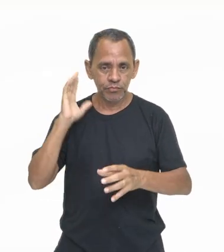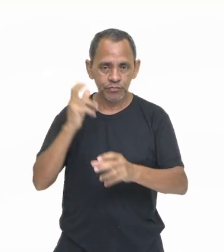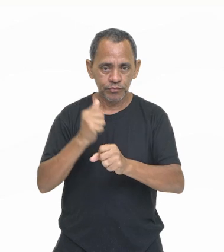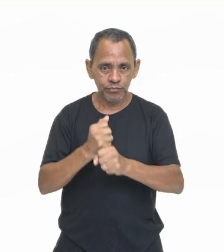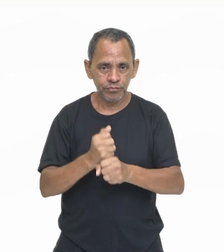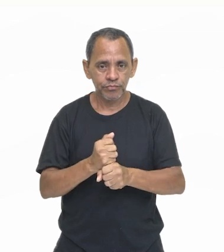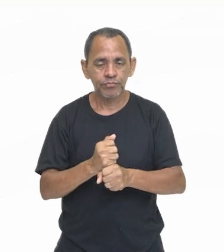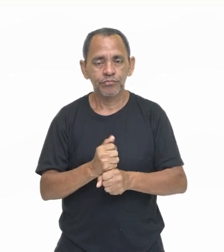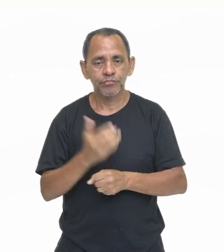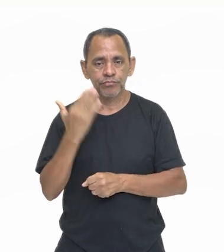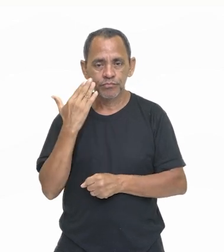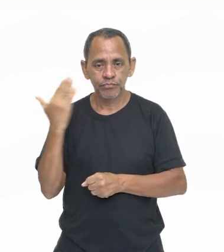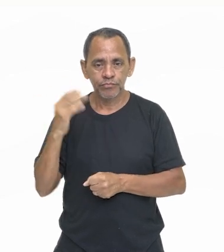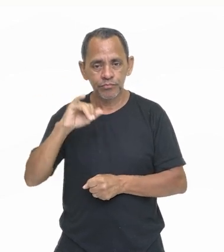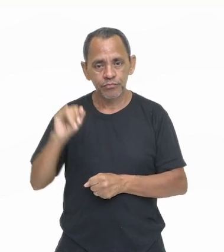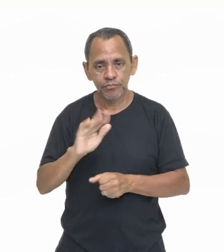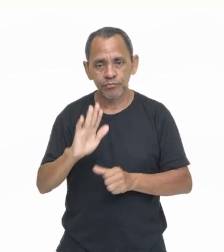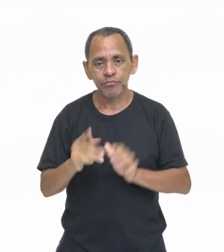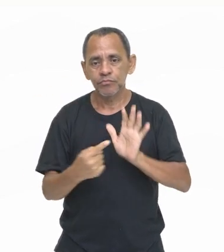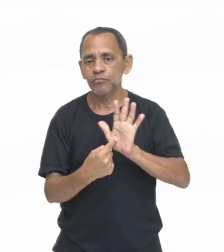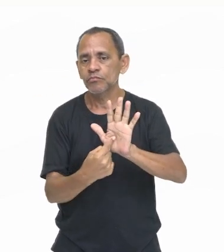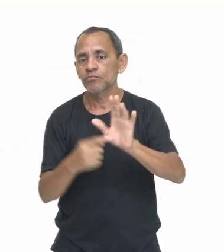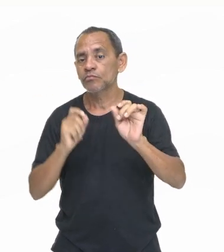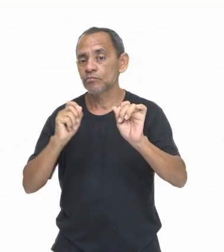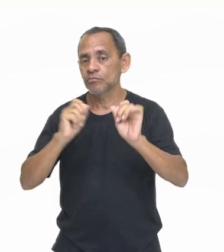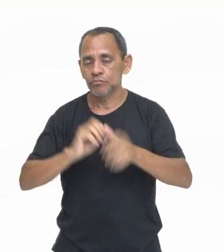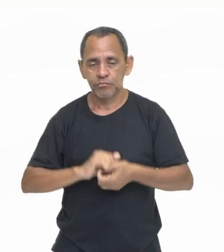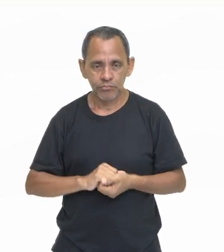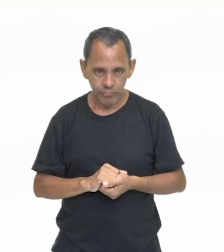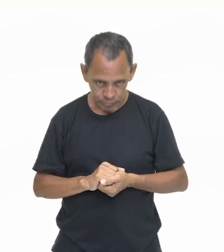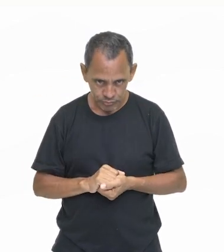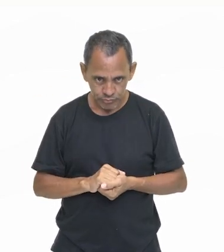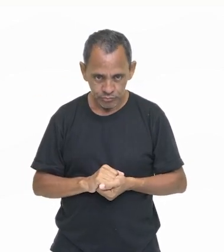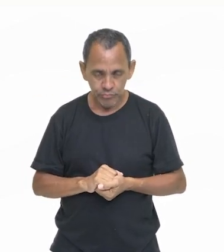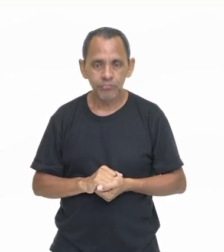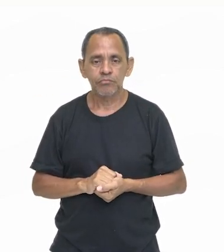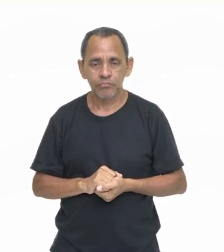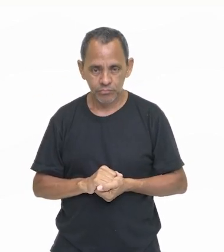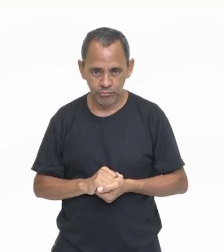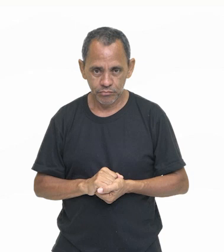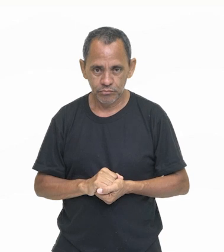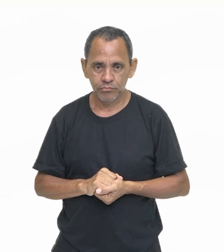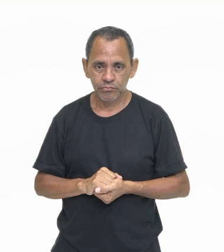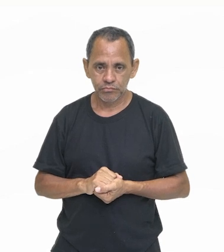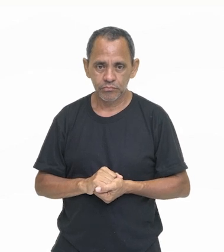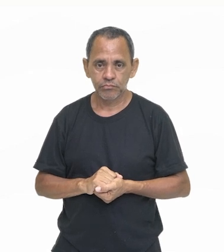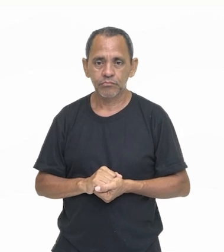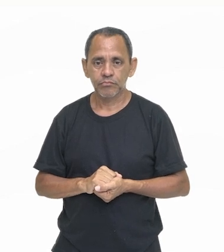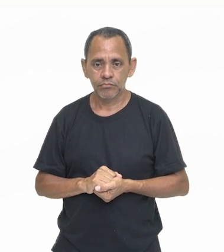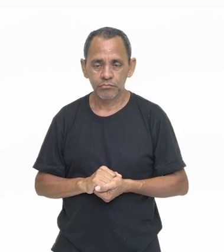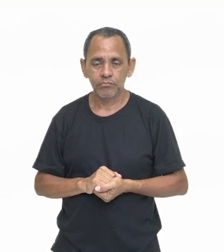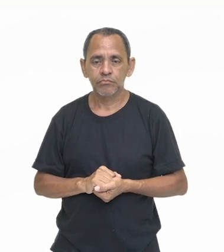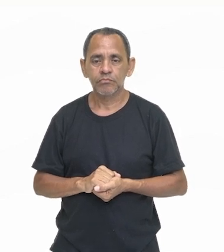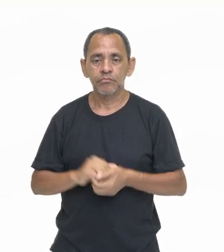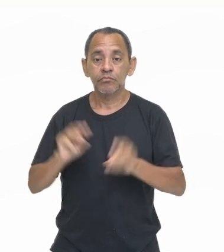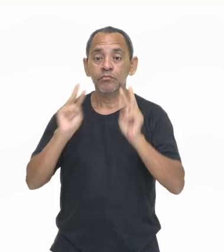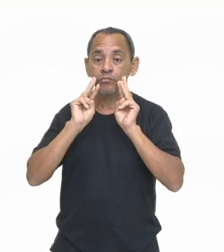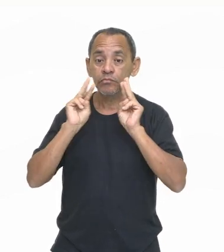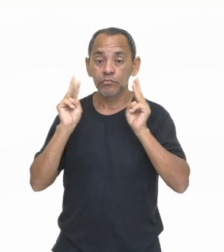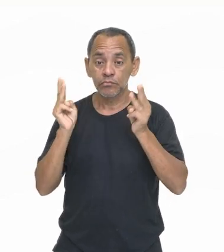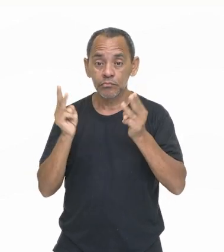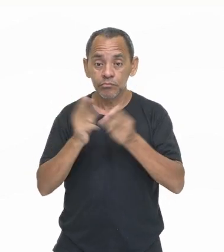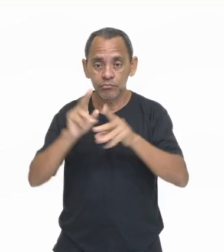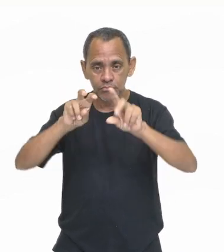e a princípio vamos começar revisando a unidade de medida de massa, certo? Bom, falei para vocês que a unidade principal